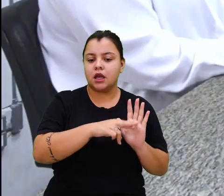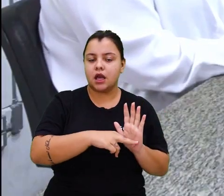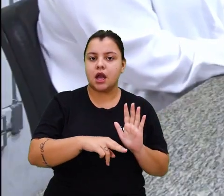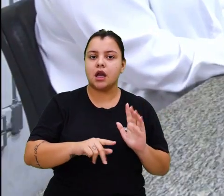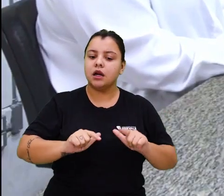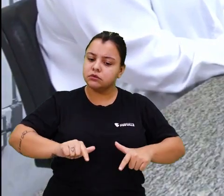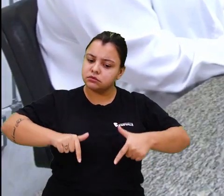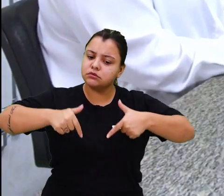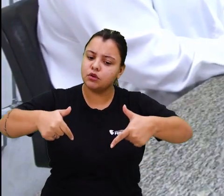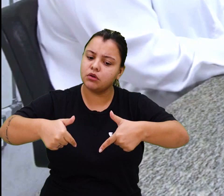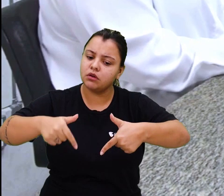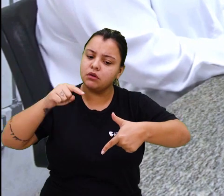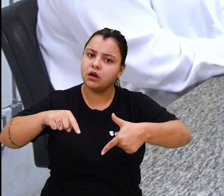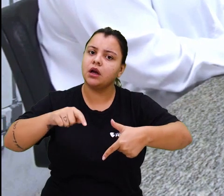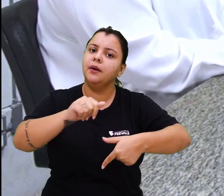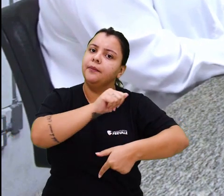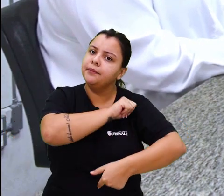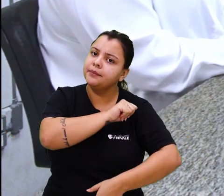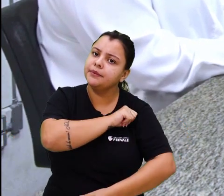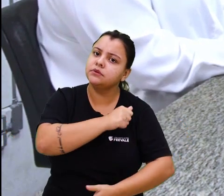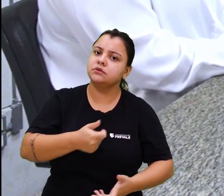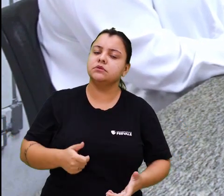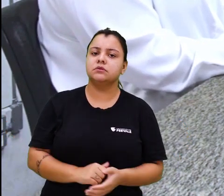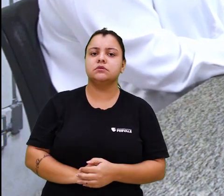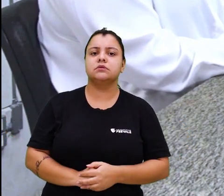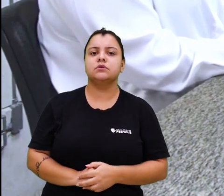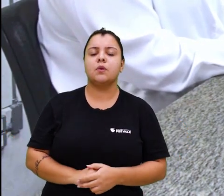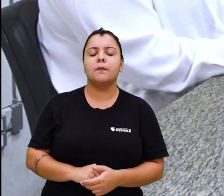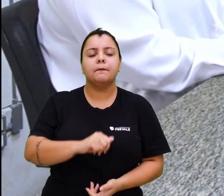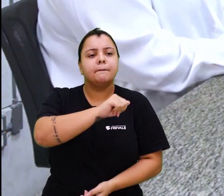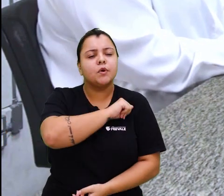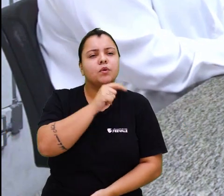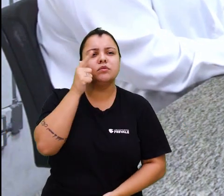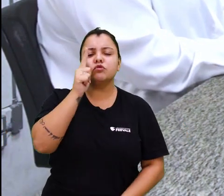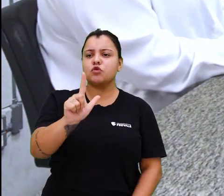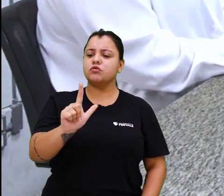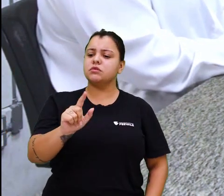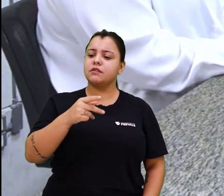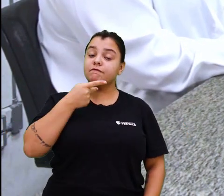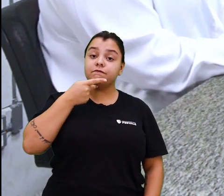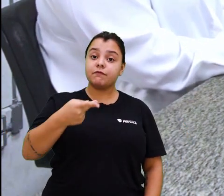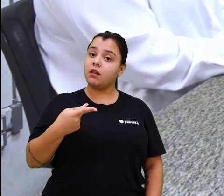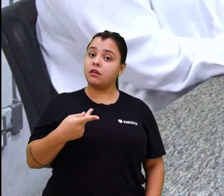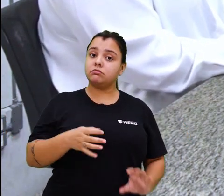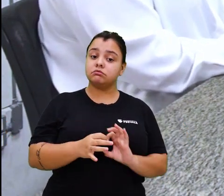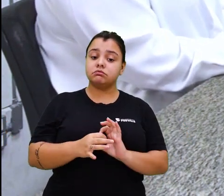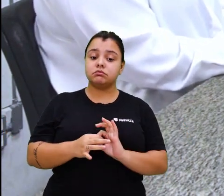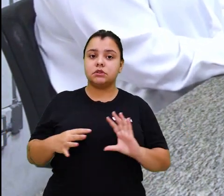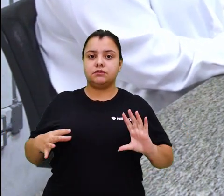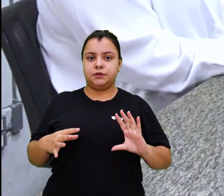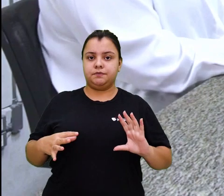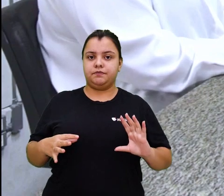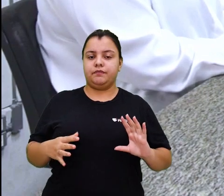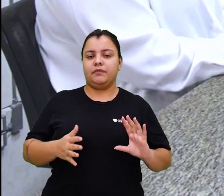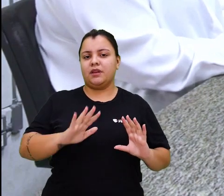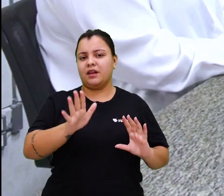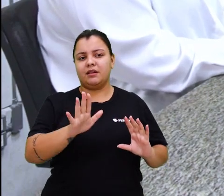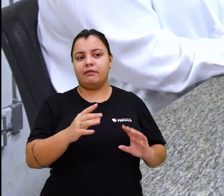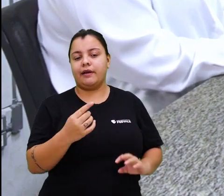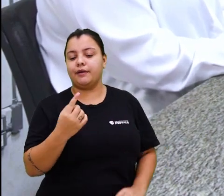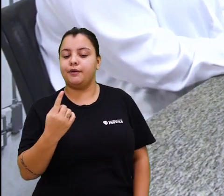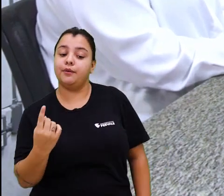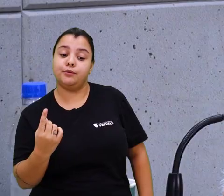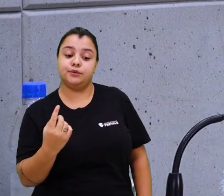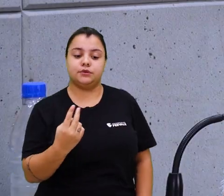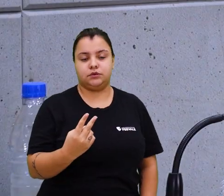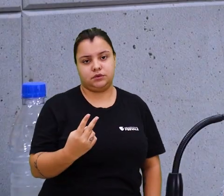à frente o aluno né pro aluno conseguir se manifestar né porque não é nenhum nem outro caso